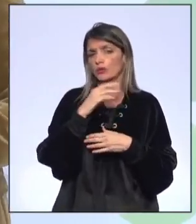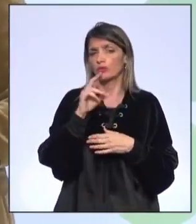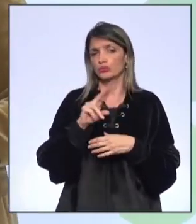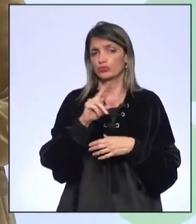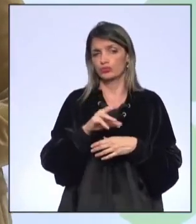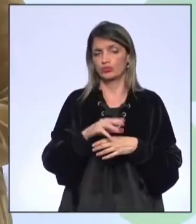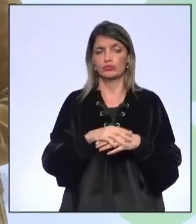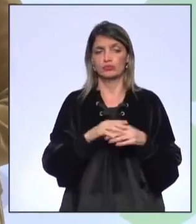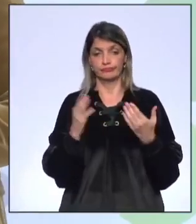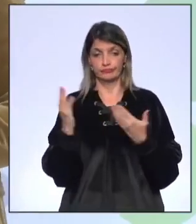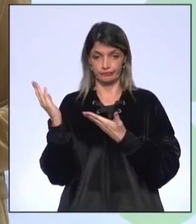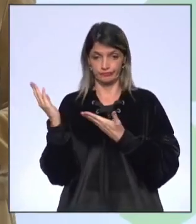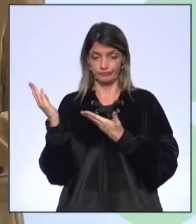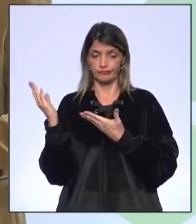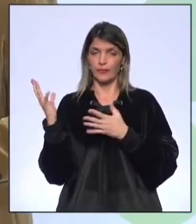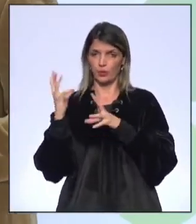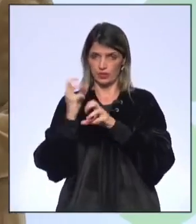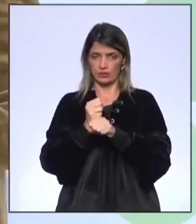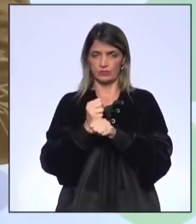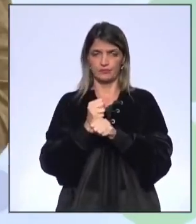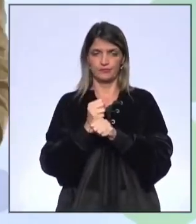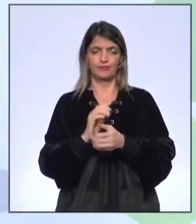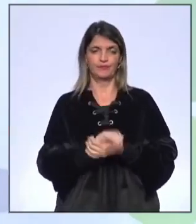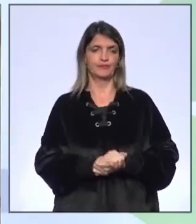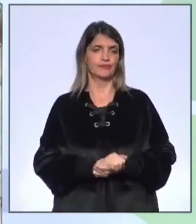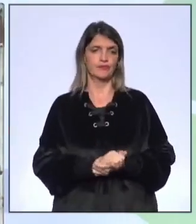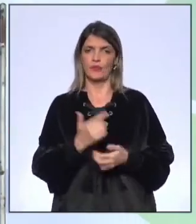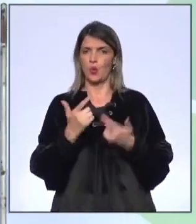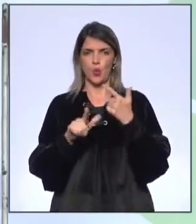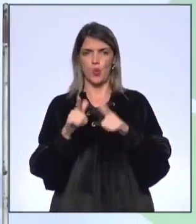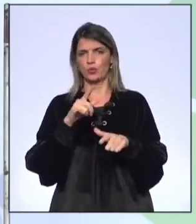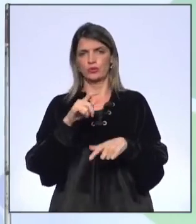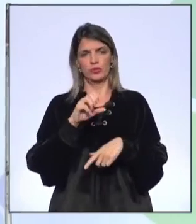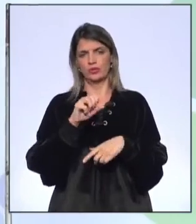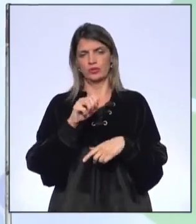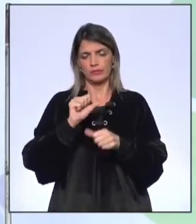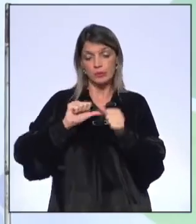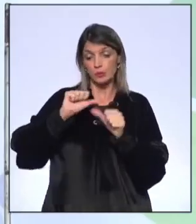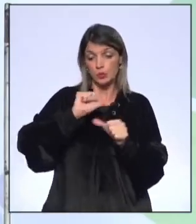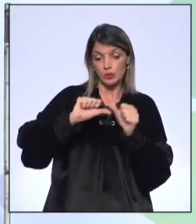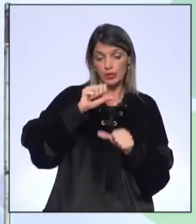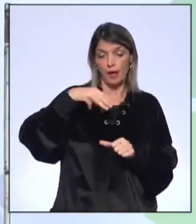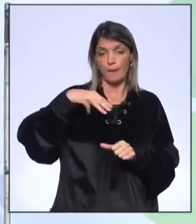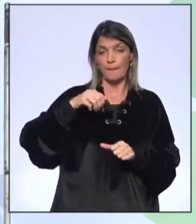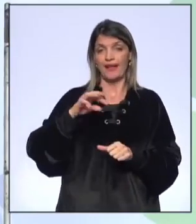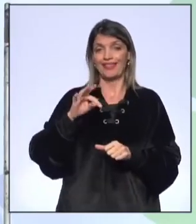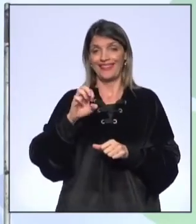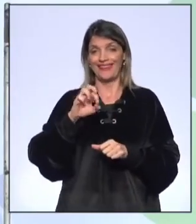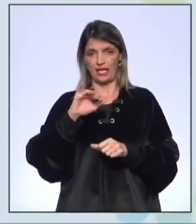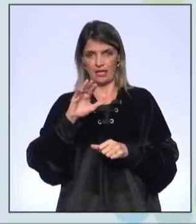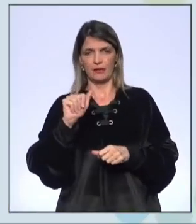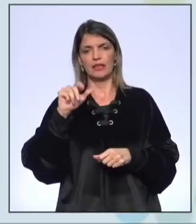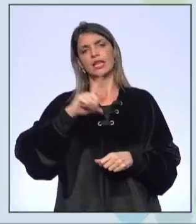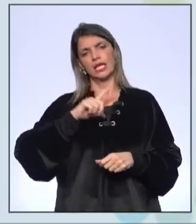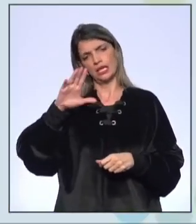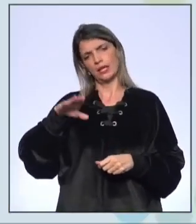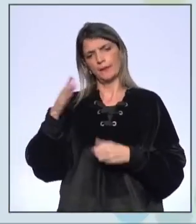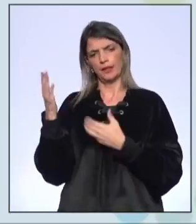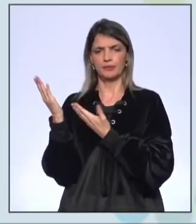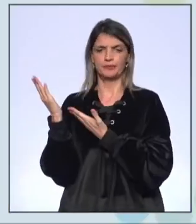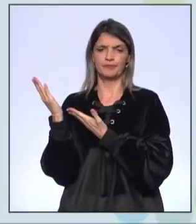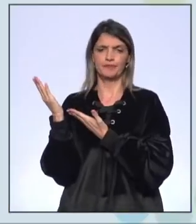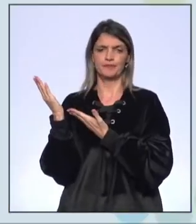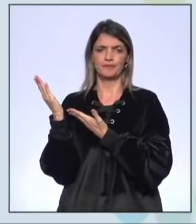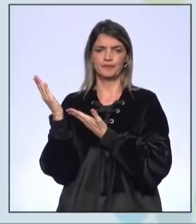do Q igual a M vezes L, tá? Ou outras substâncias transformar a transformação da matéria. E aí tem uma tabelinha para vocês ali, ó. Tem lá,